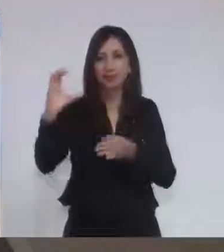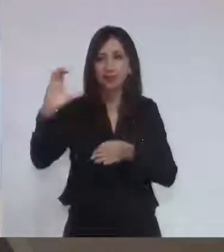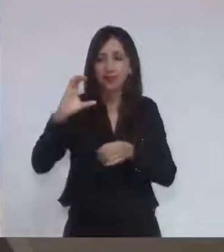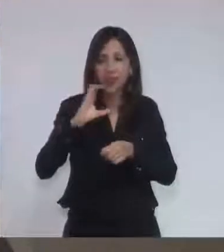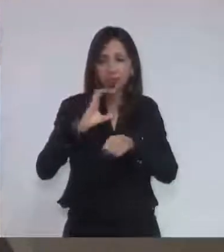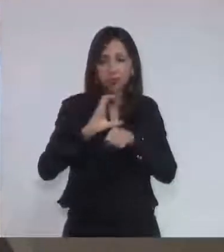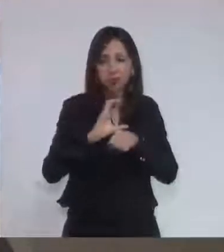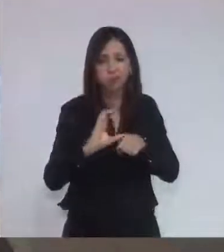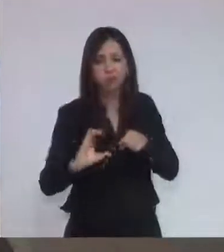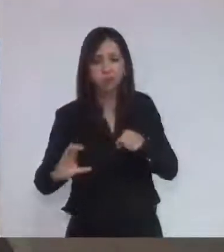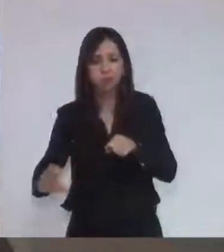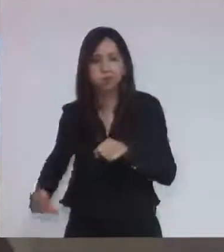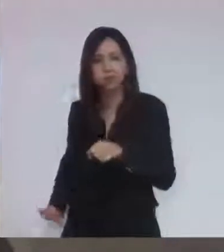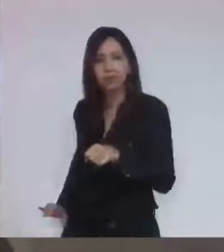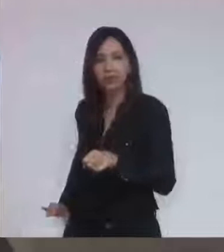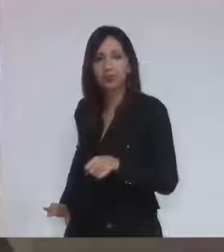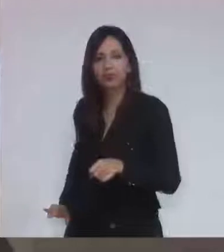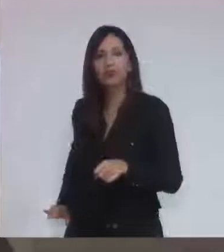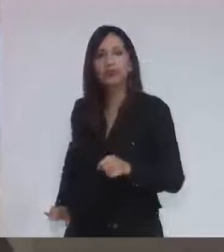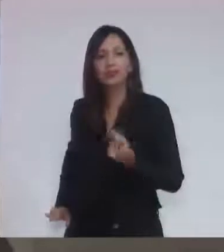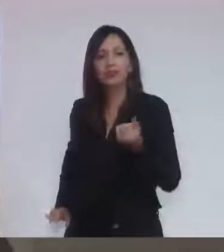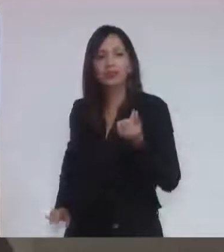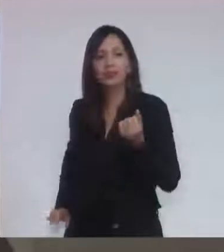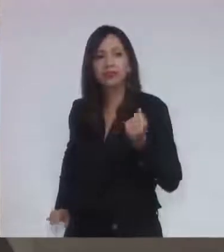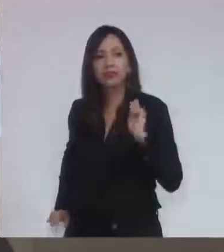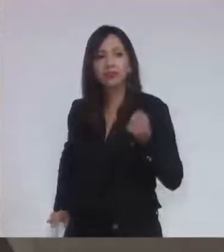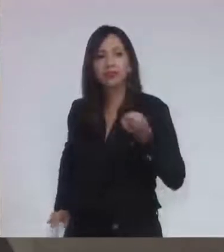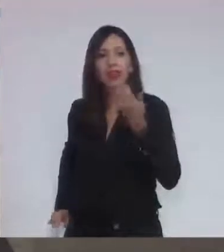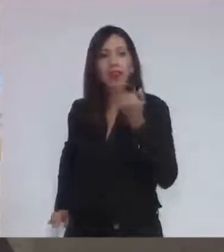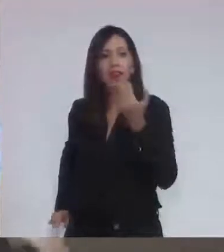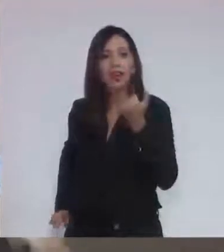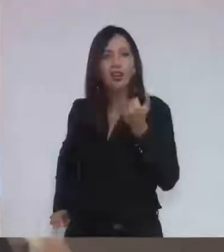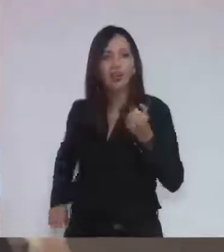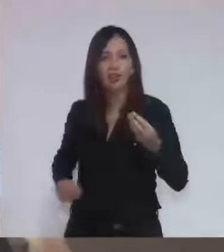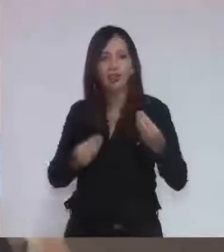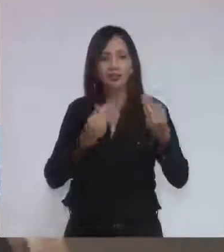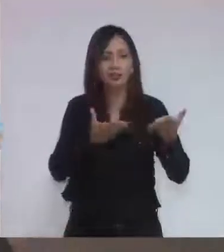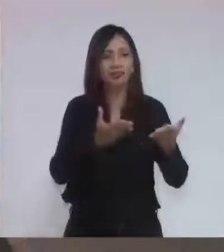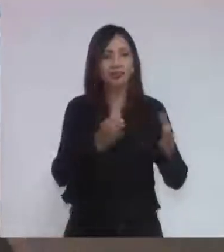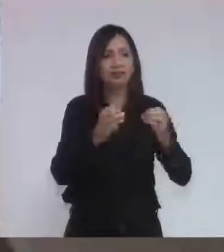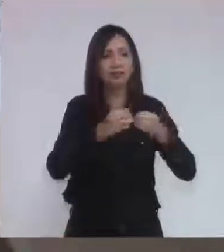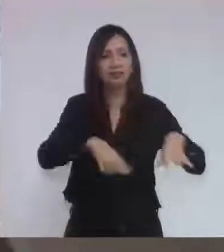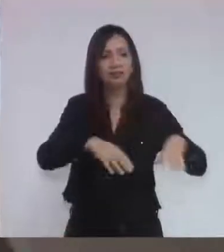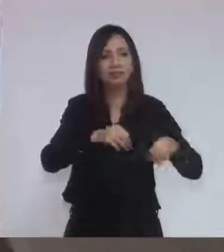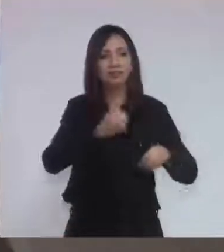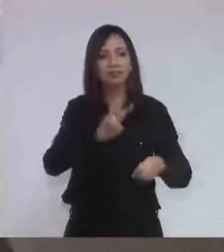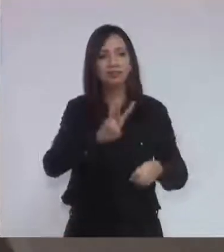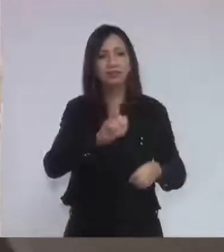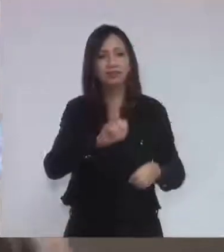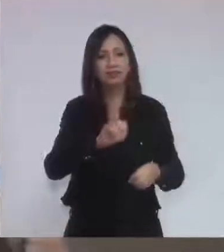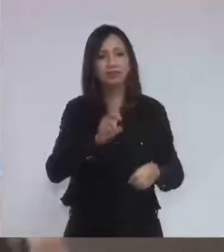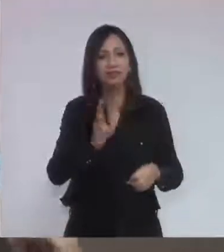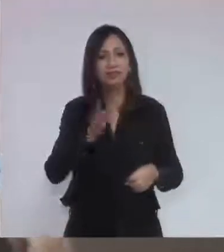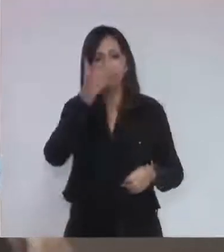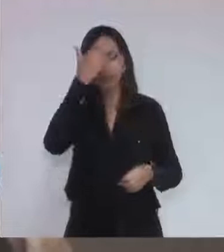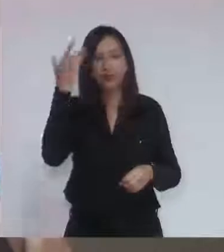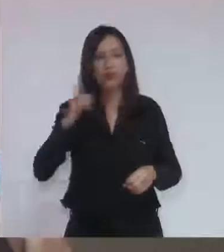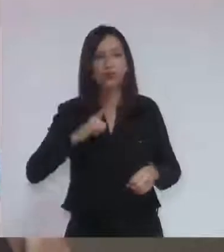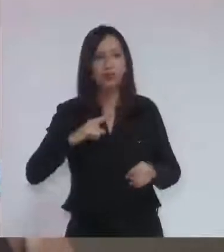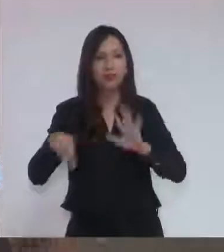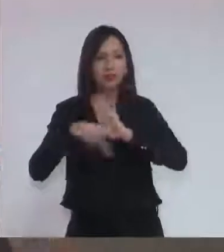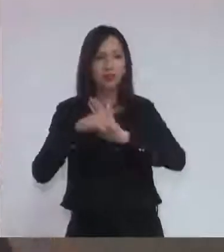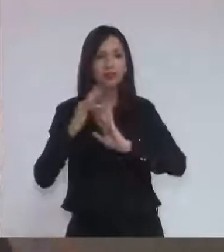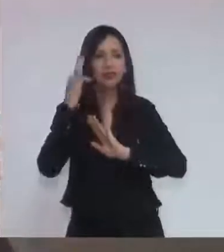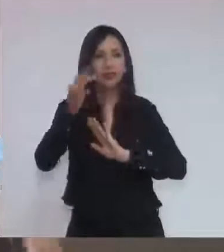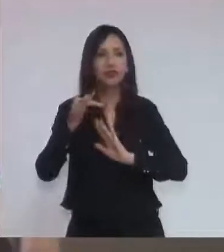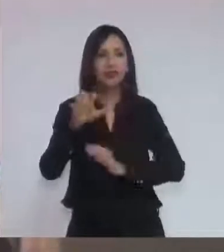nossa mente, pessoas capazes de dizer, dá ovo para essa criançada aí, é a mesma pessoa que a hora que tiver a oportunidade vai cometer um